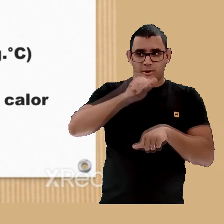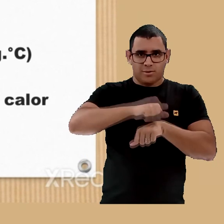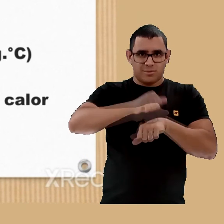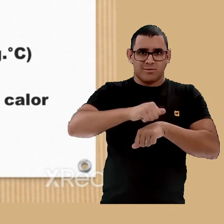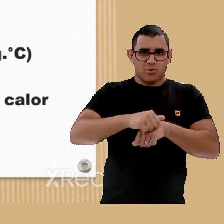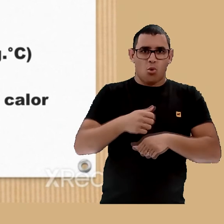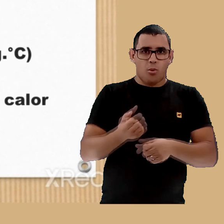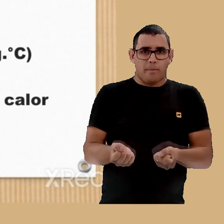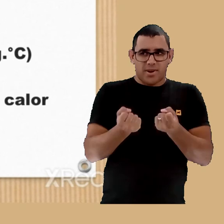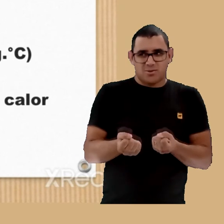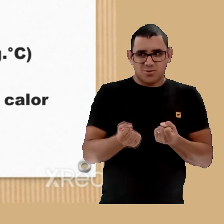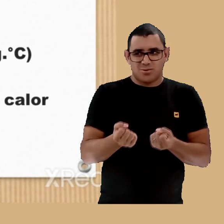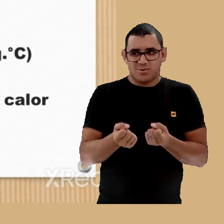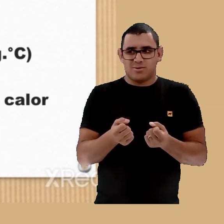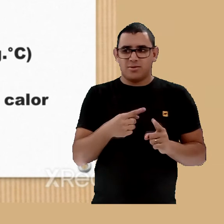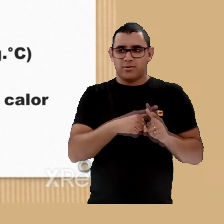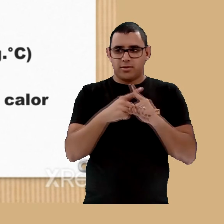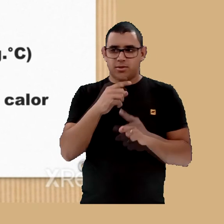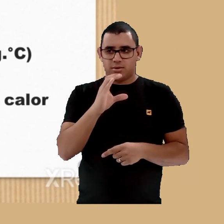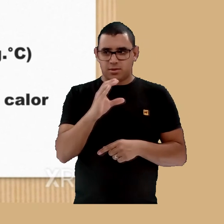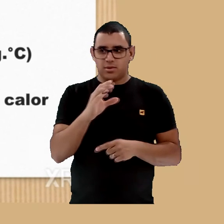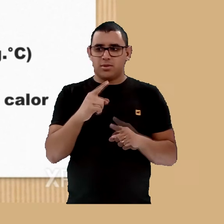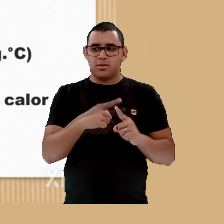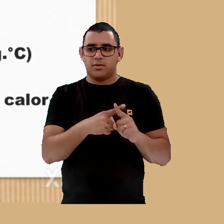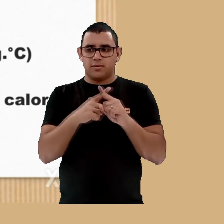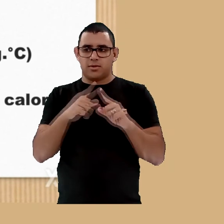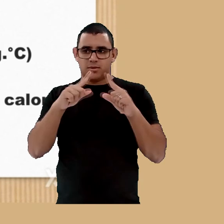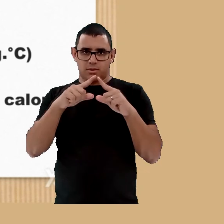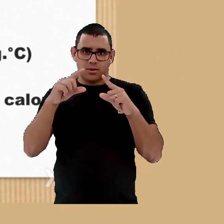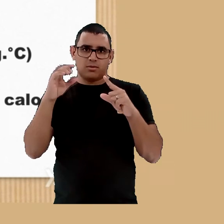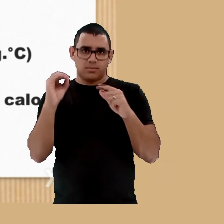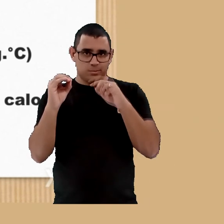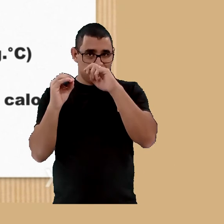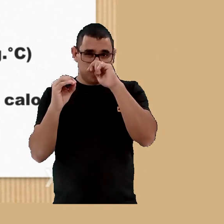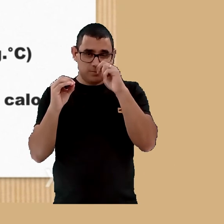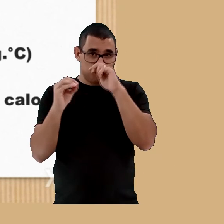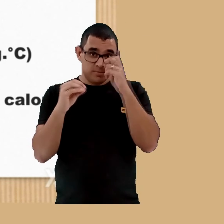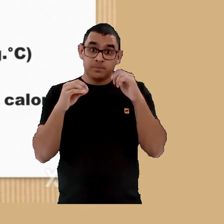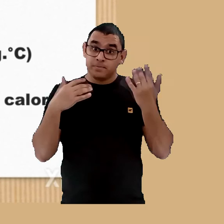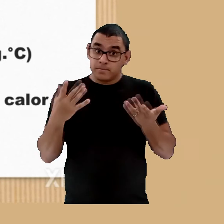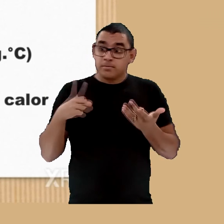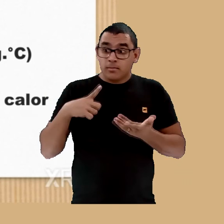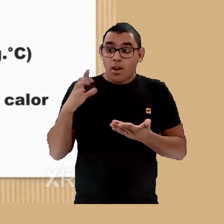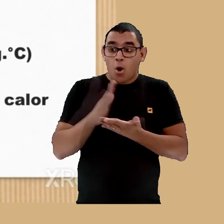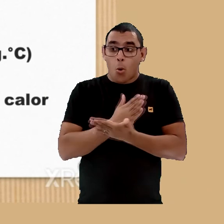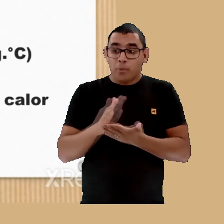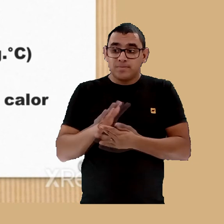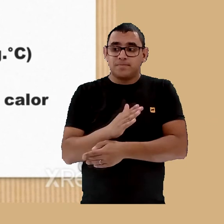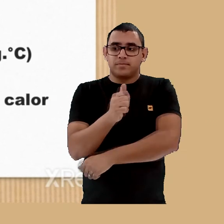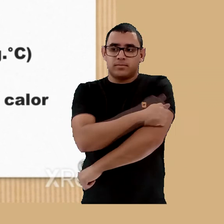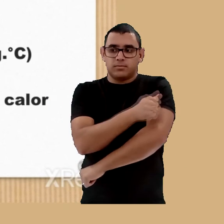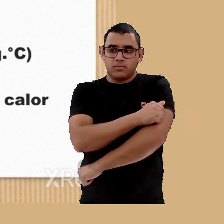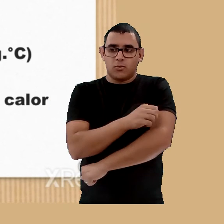de temperatura. Então, quantidade de calor é igual a macete. Alguns alunos, eles